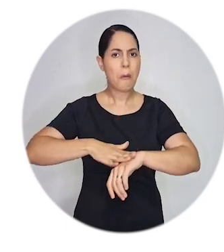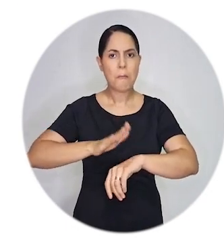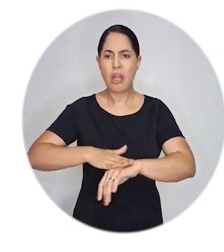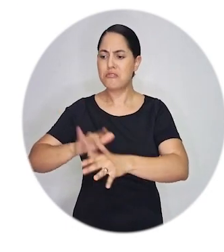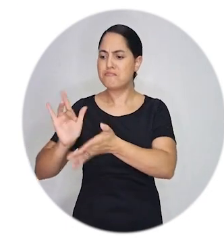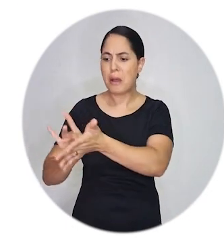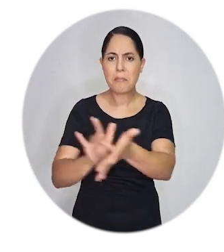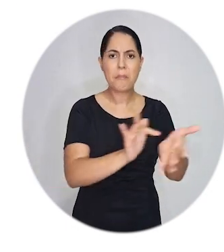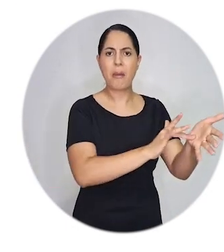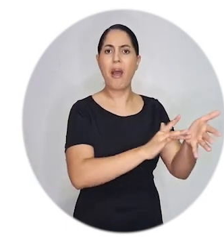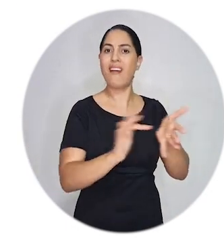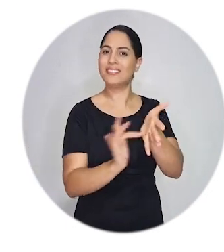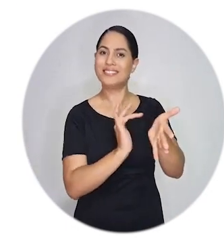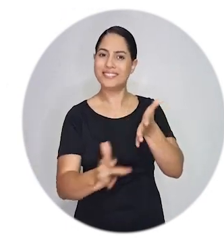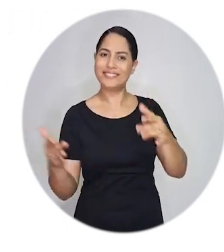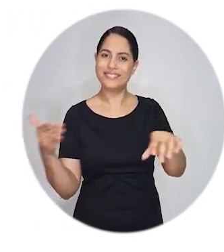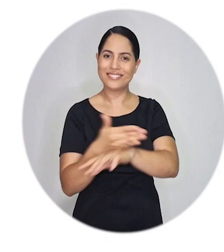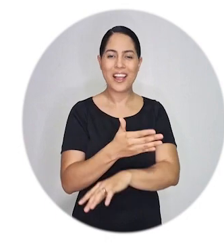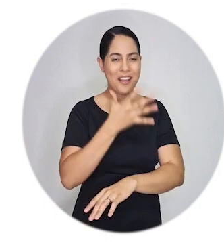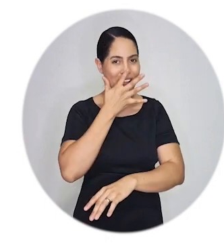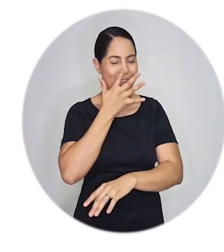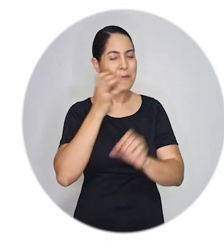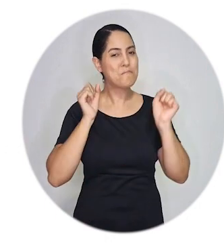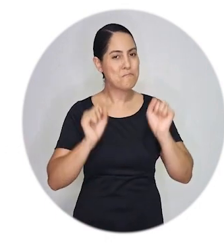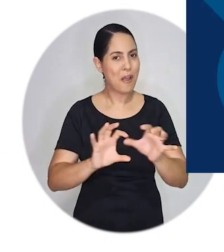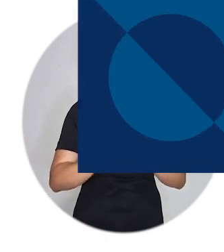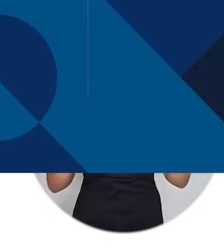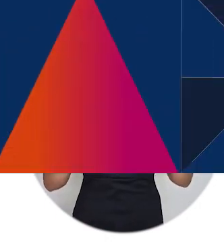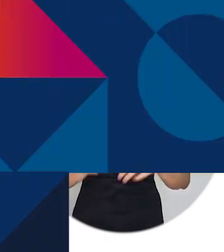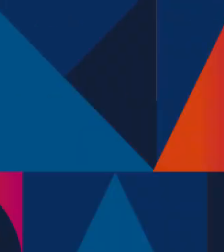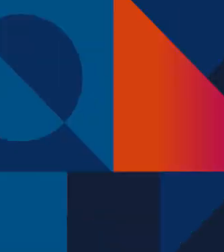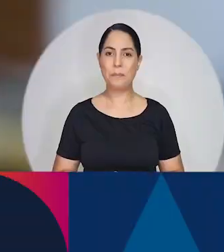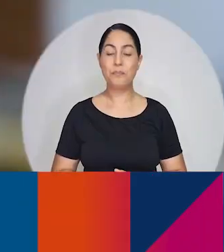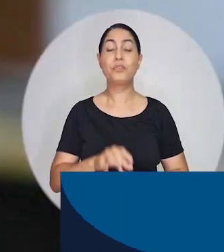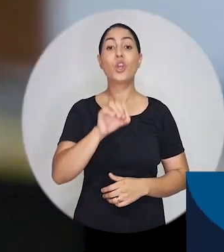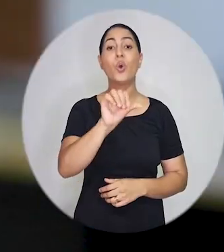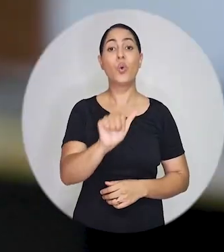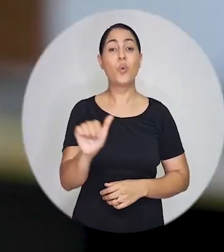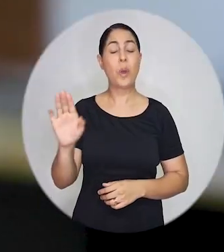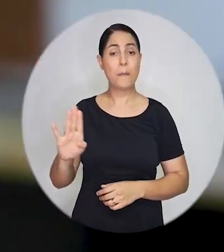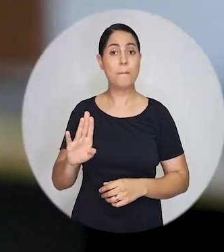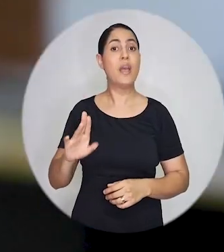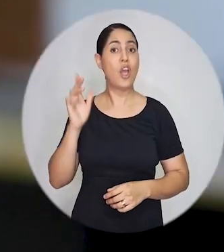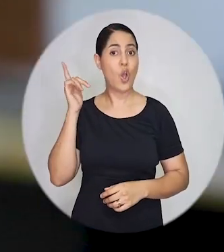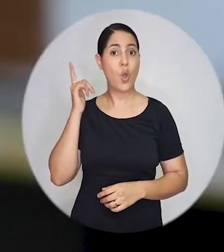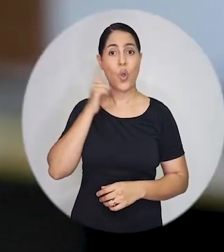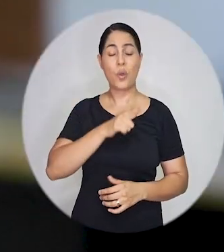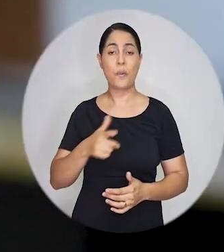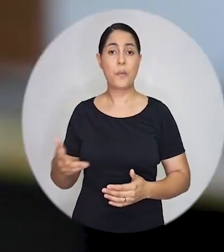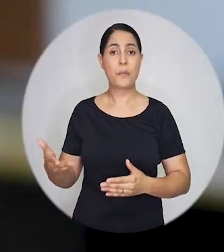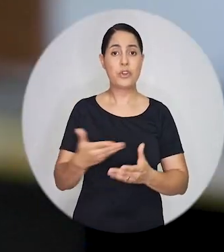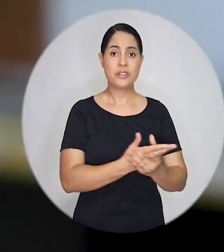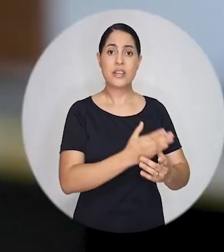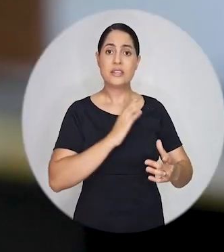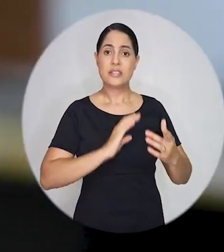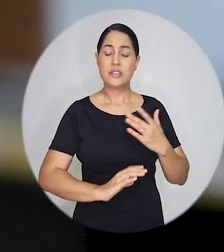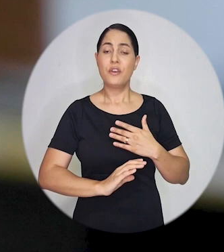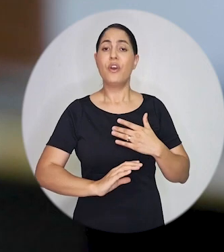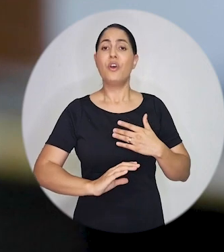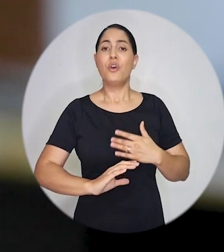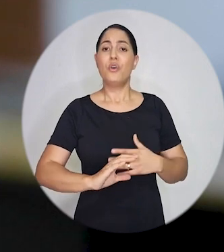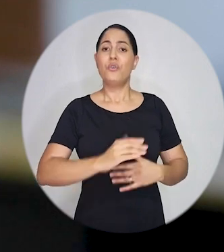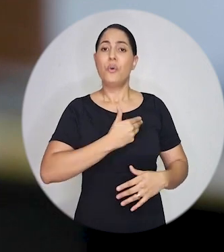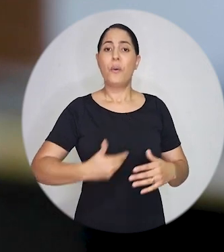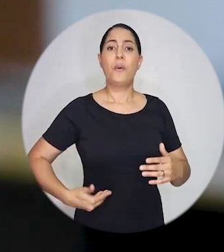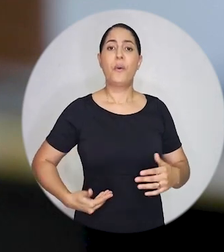Saiba de tudo, a qualquer hora e em qualquer lugar. Não deixe de conferir. A Ordem dos Advogados do Brasil teve vitória parcial na